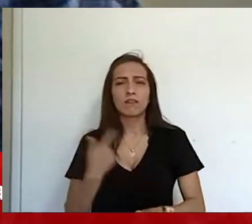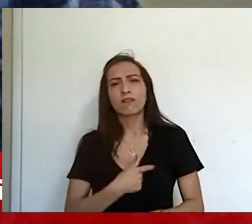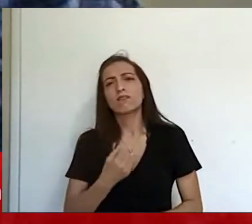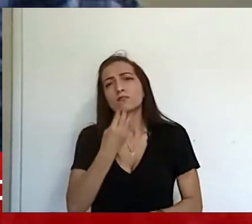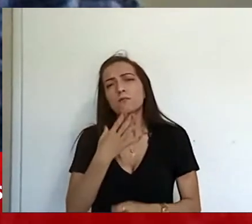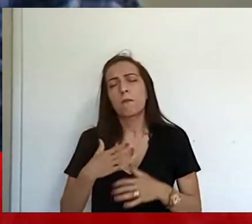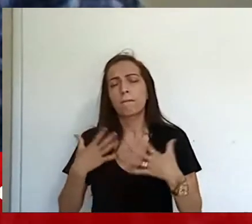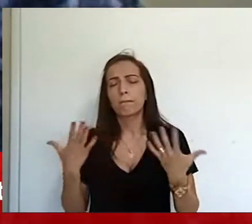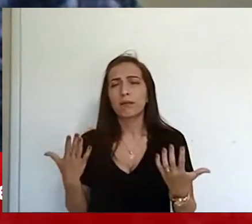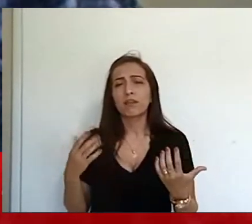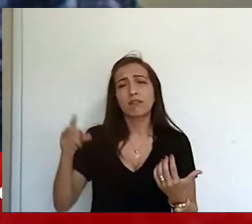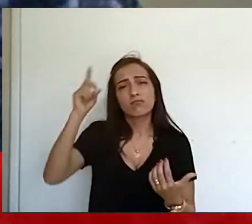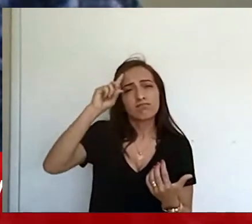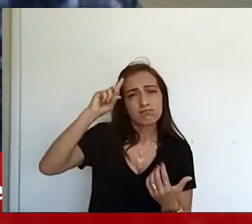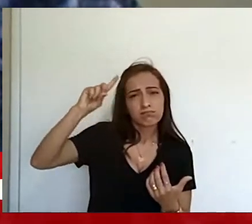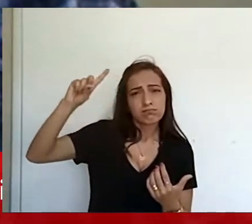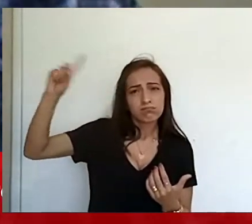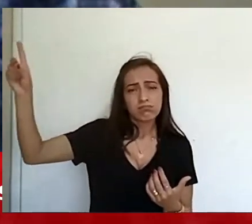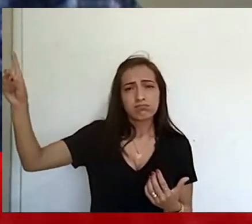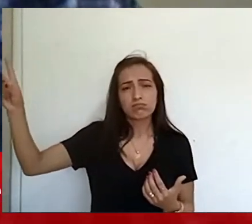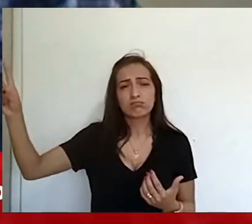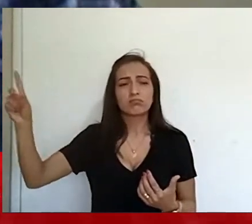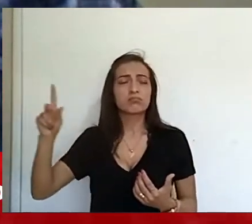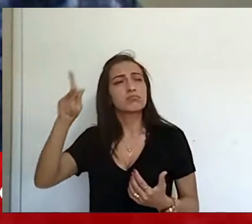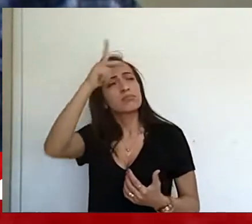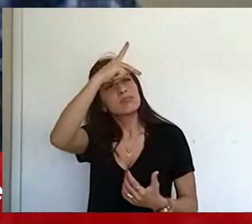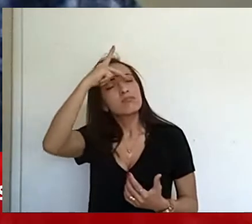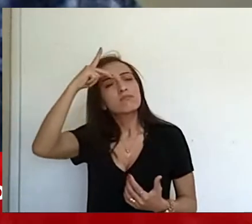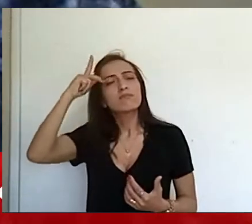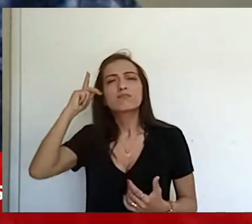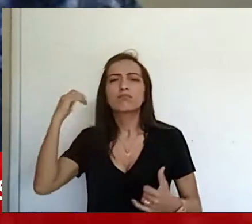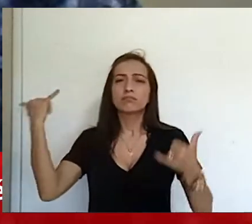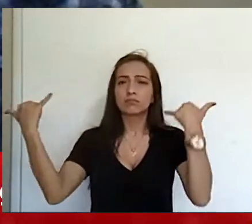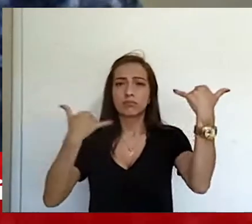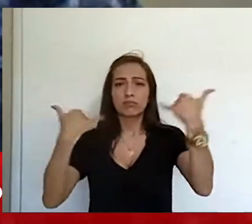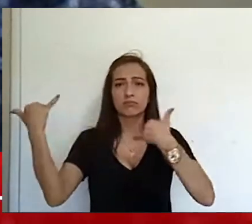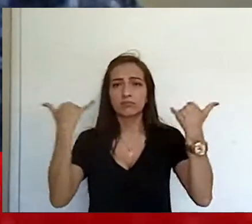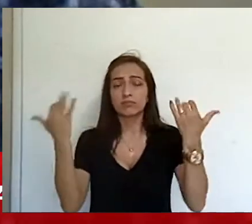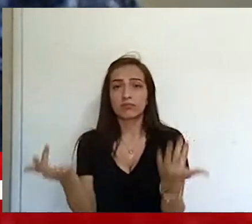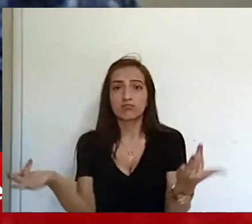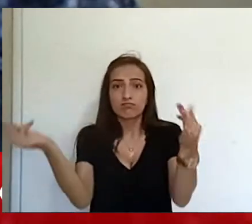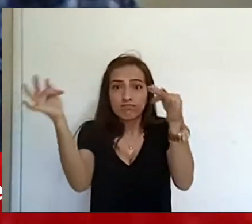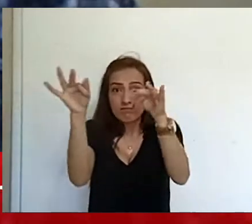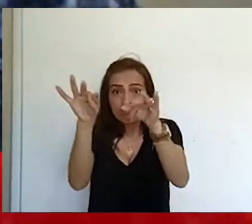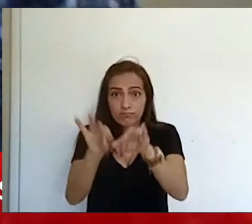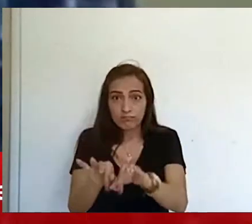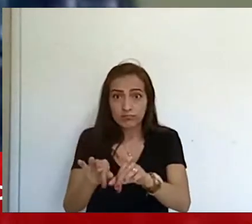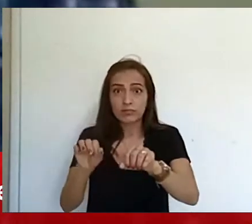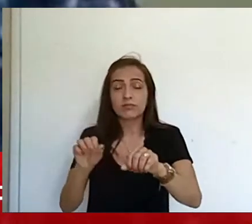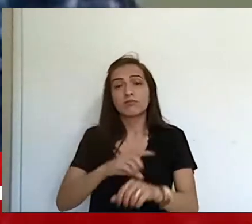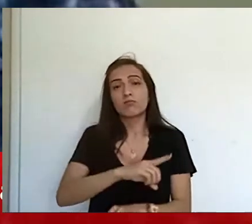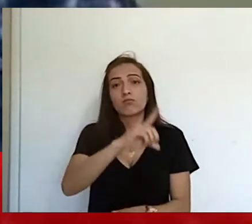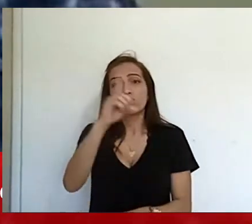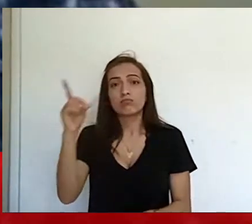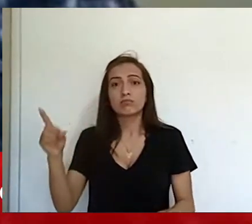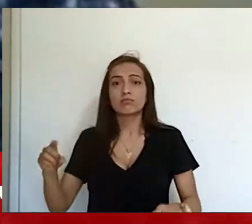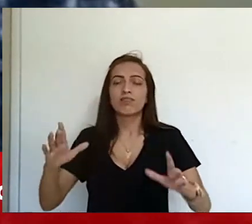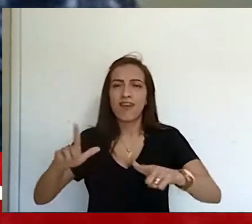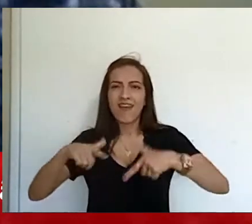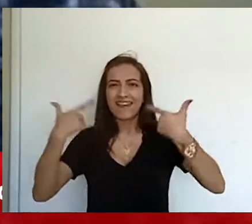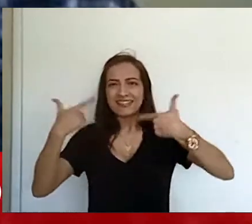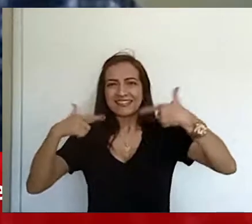que aquelas gentes anunciar fim da pandemia, é nesse dia, com uma alegria sem fim, iremos